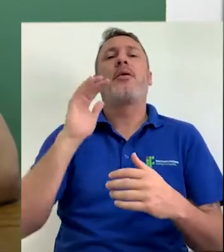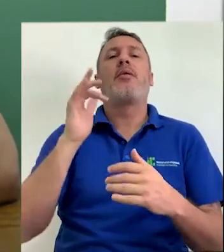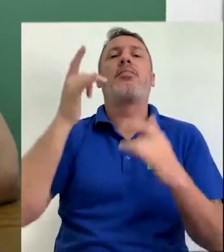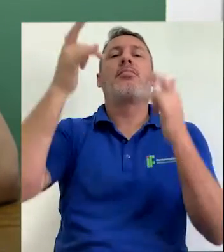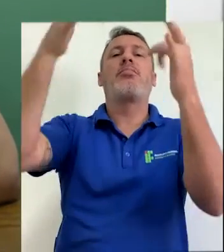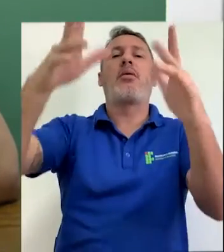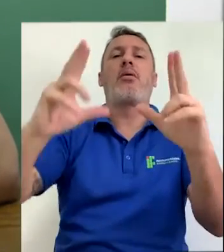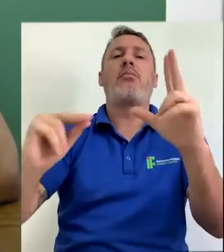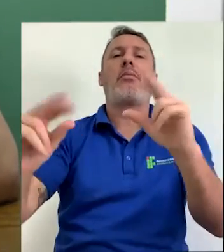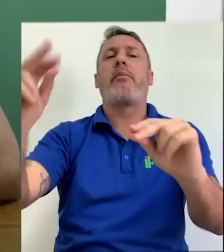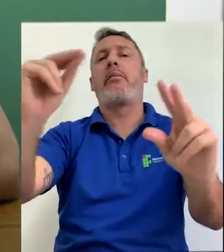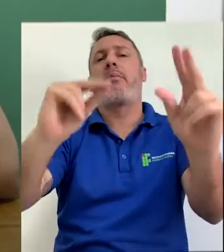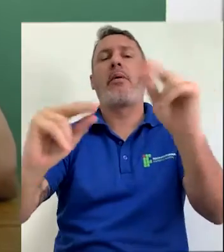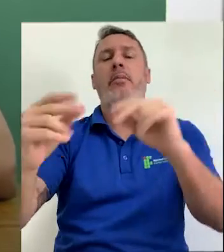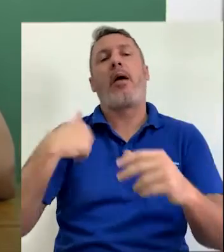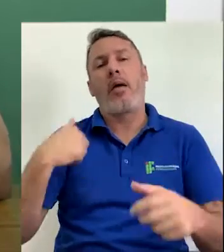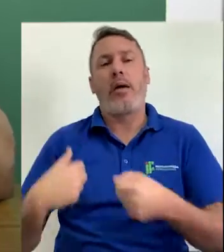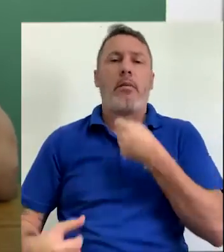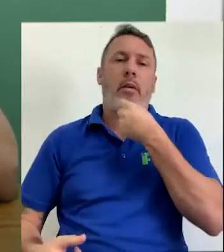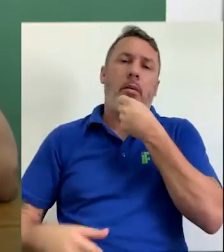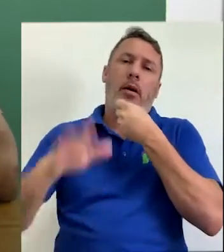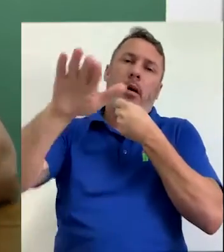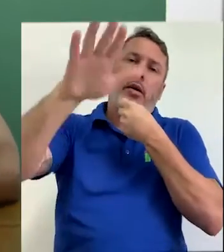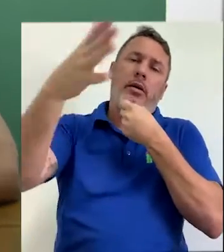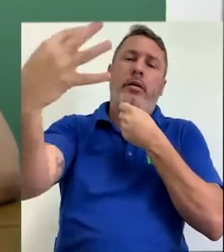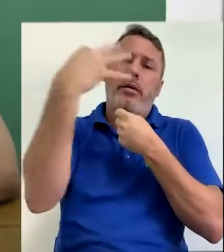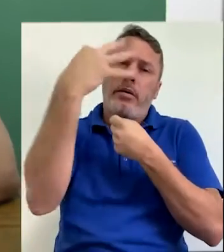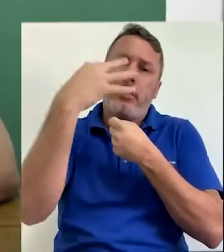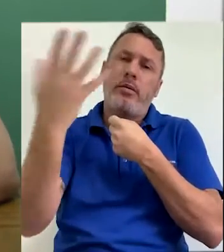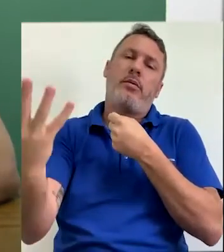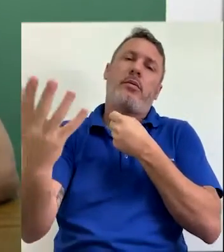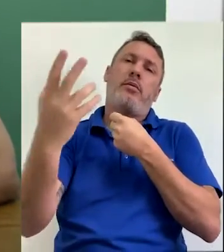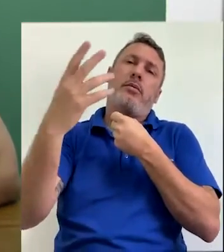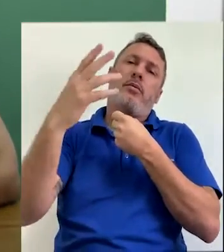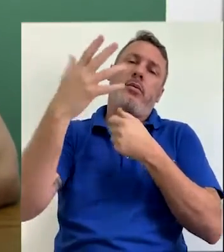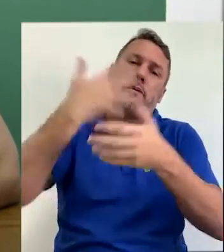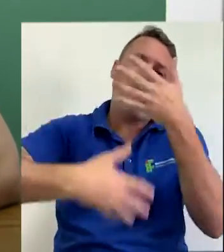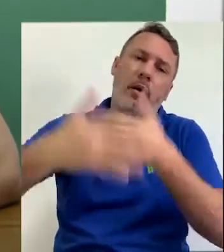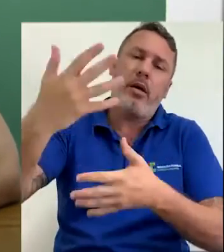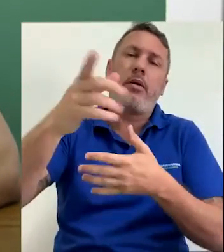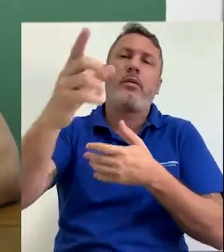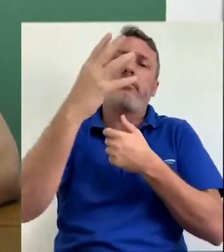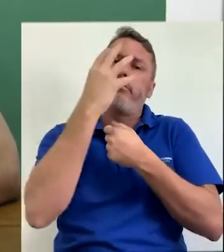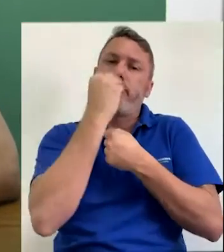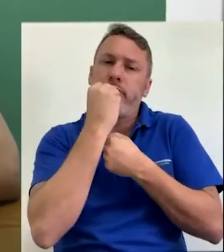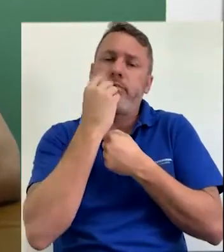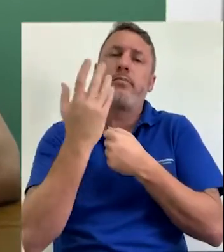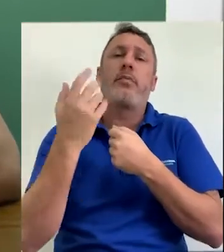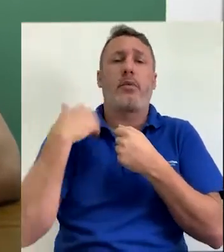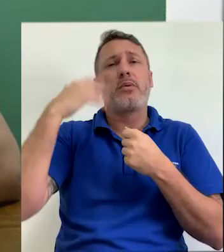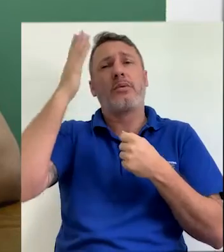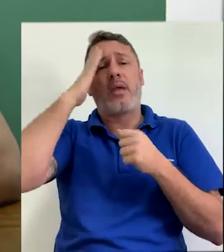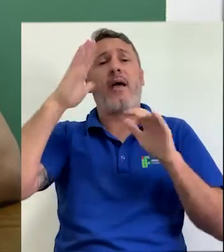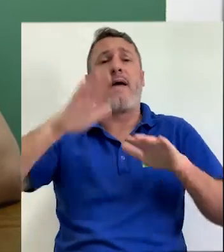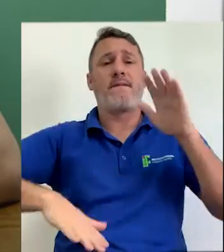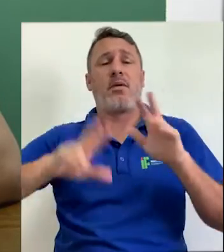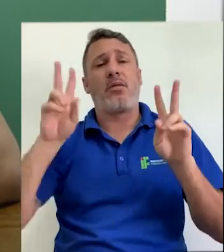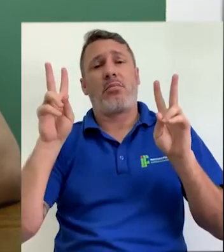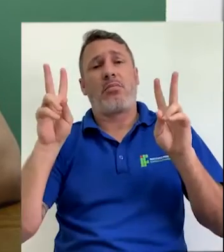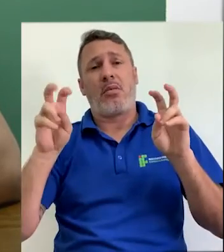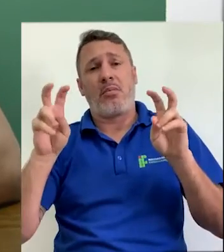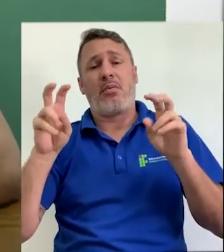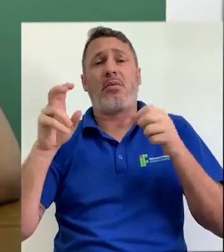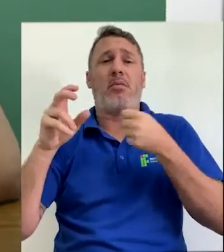conversar e eu tenho que pegar o microfone e falar, pessoal, vão lá, silêncio, sei que o assunto